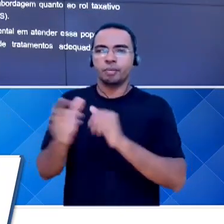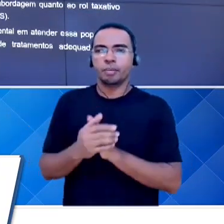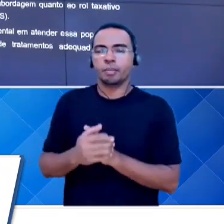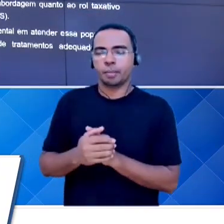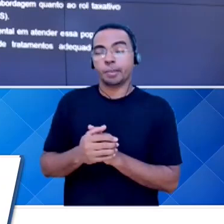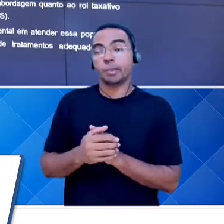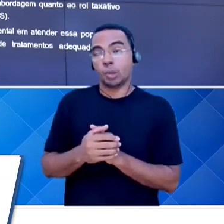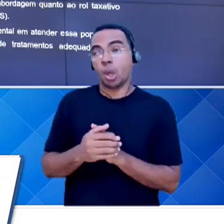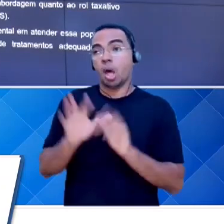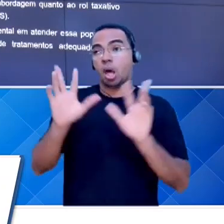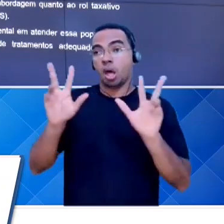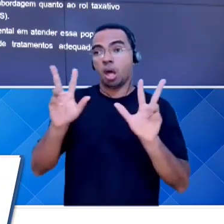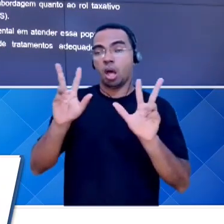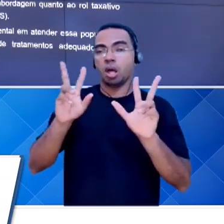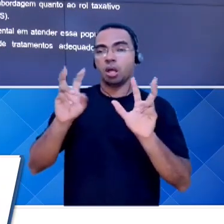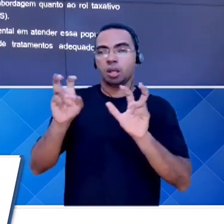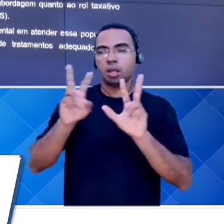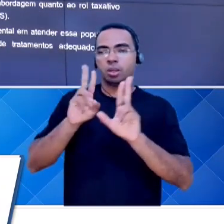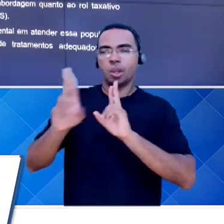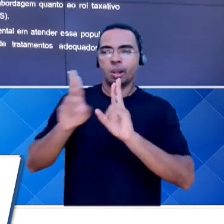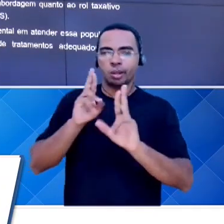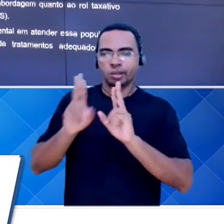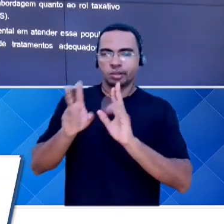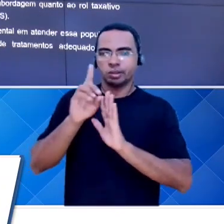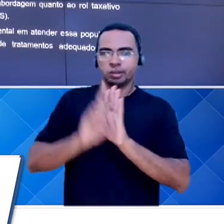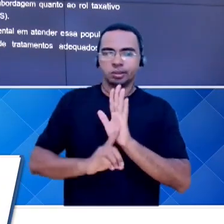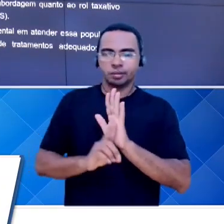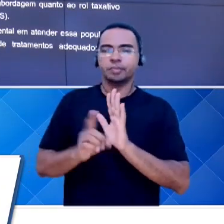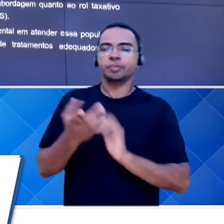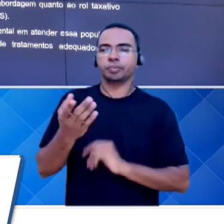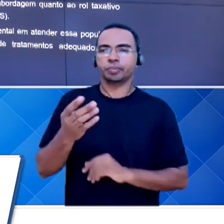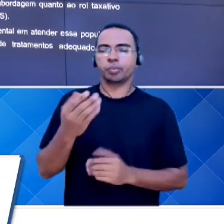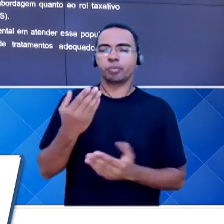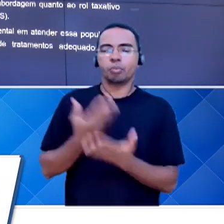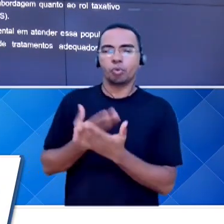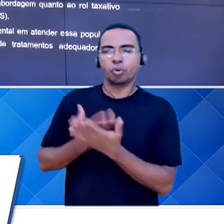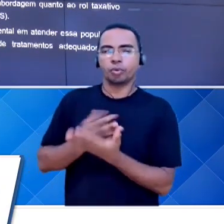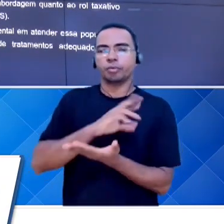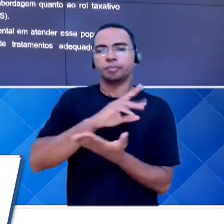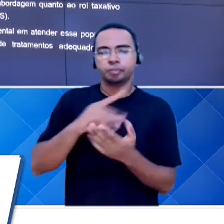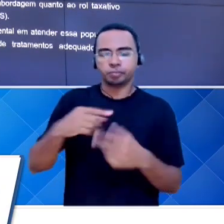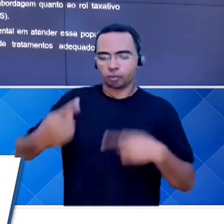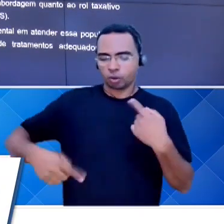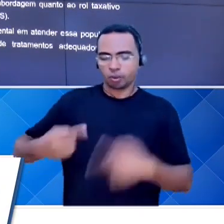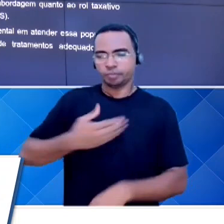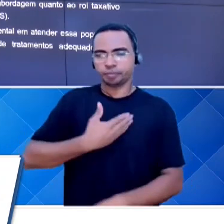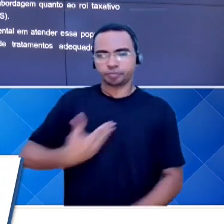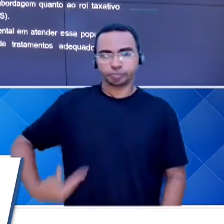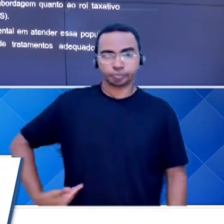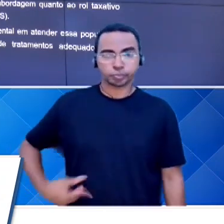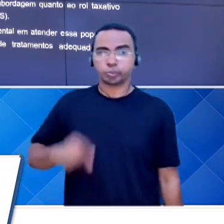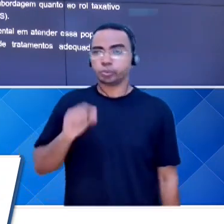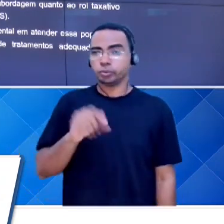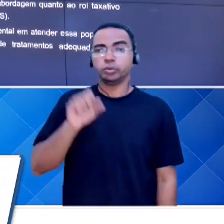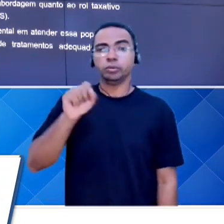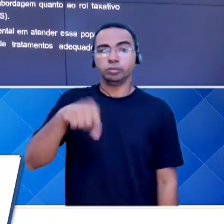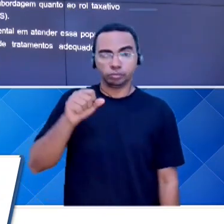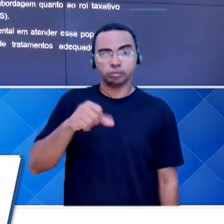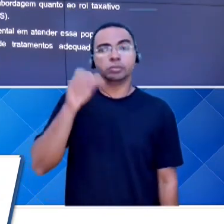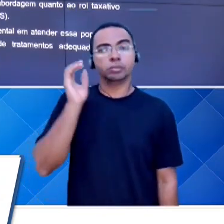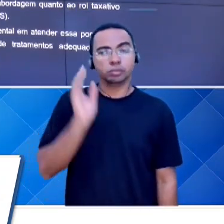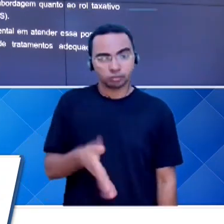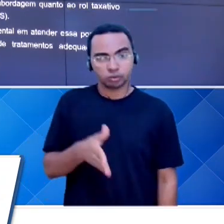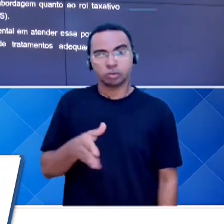relação aos direitos, pessoal, o estudo trouxe aí uma série de políticas públicas que são, sim, já